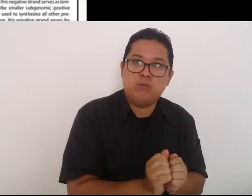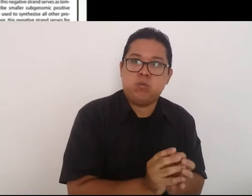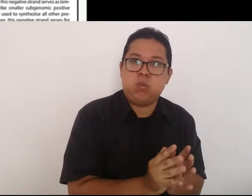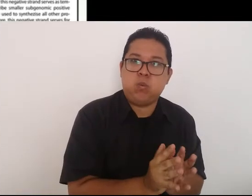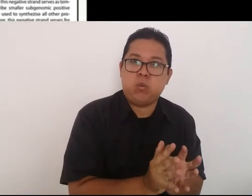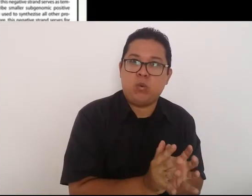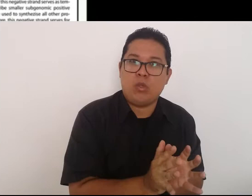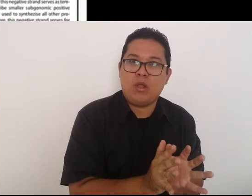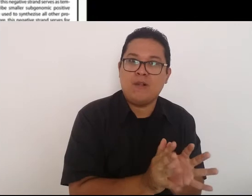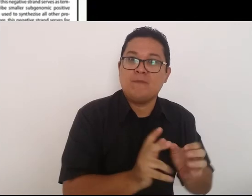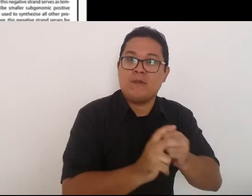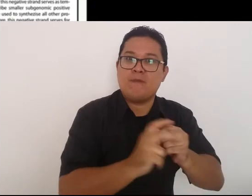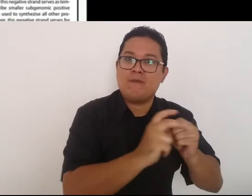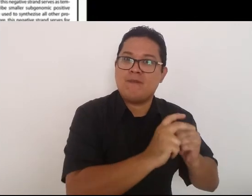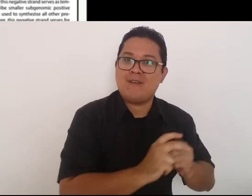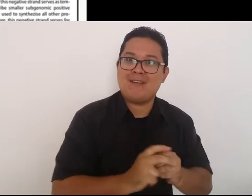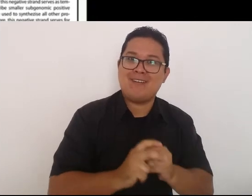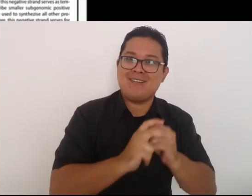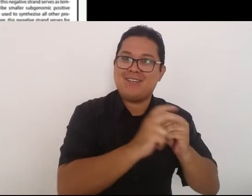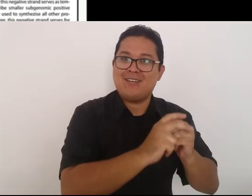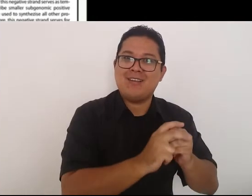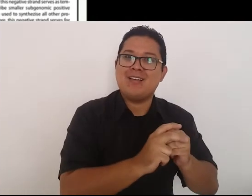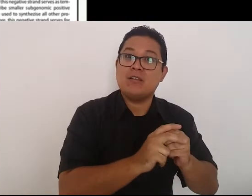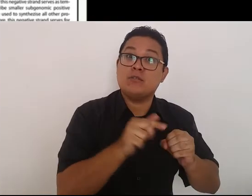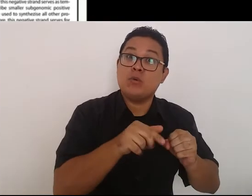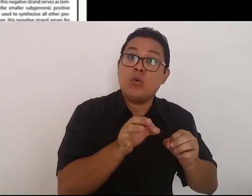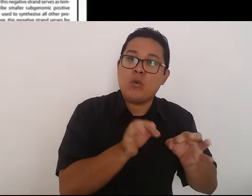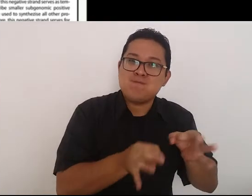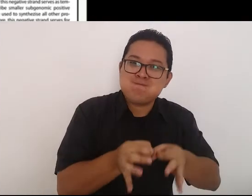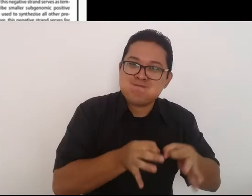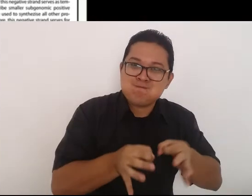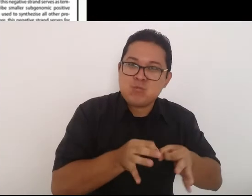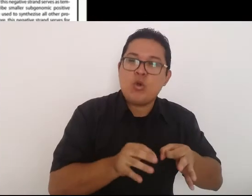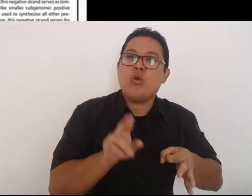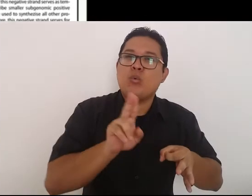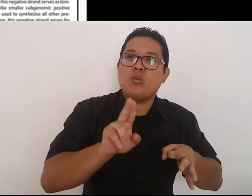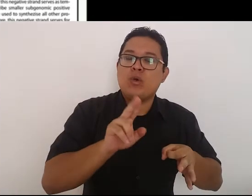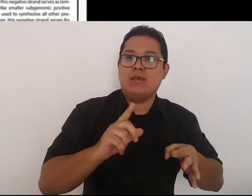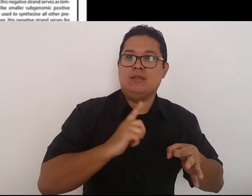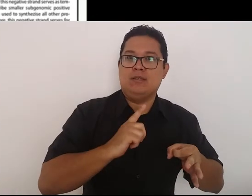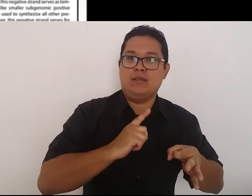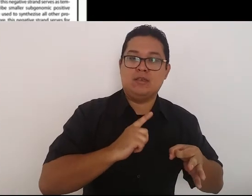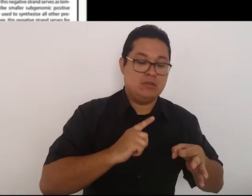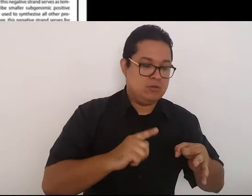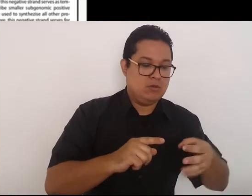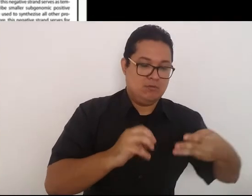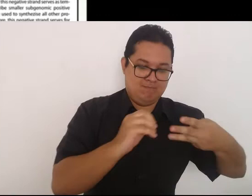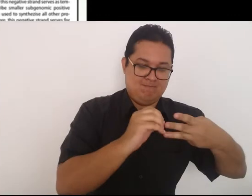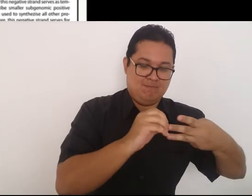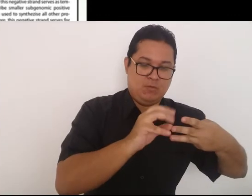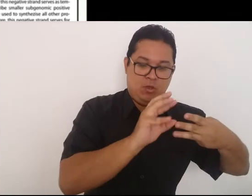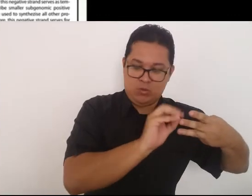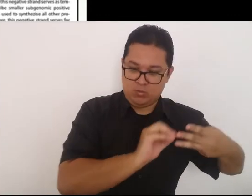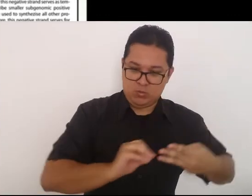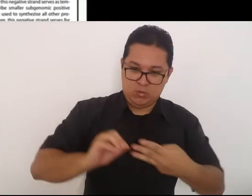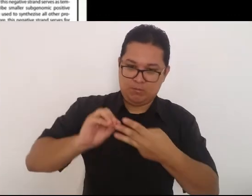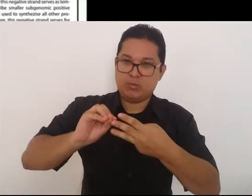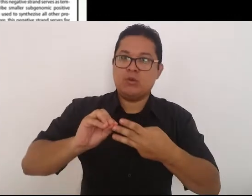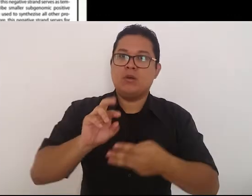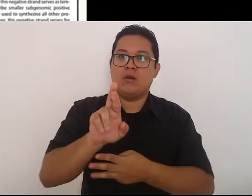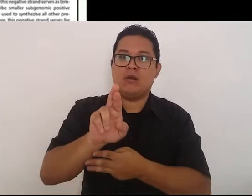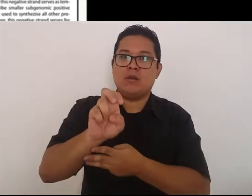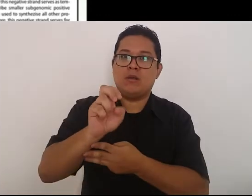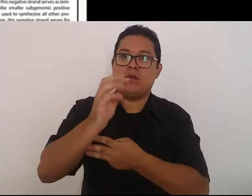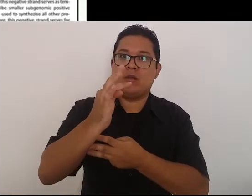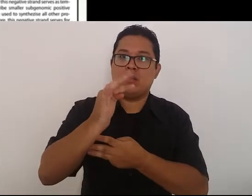ele usa outra organela sua, chamado complexo de Golgi. Primeiro vai para o retículo endoplasmático, depois vai para o complexo